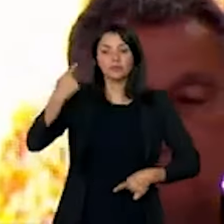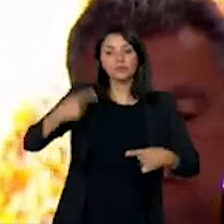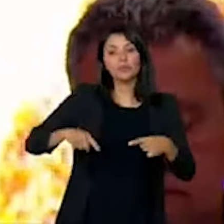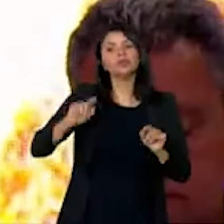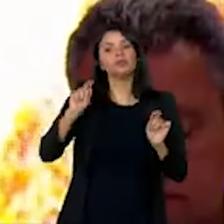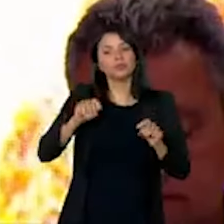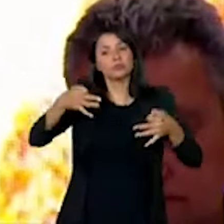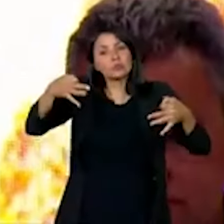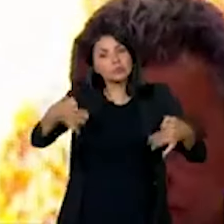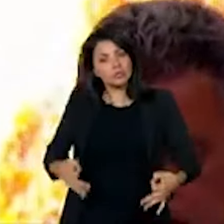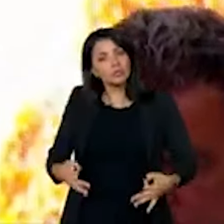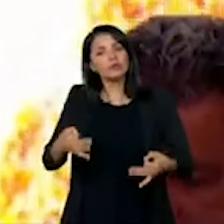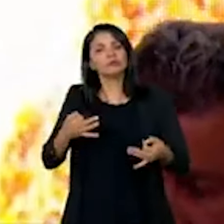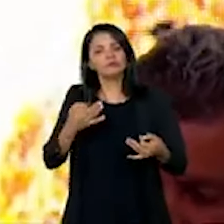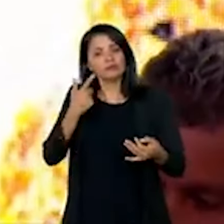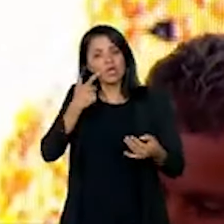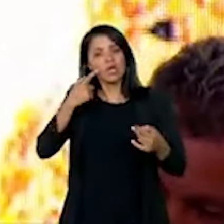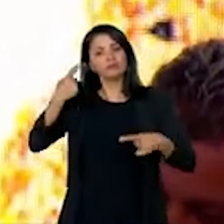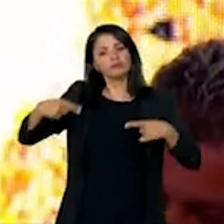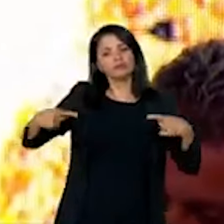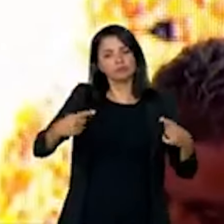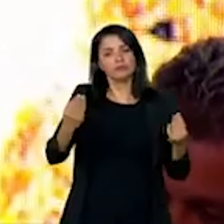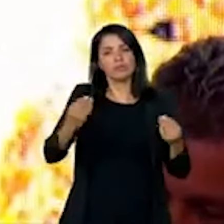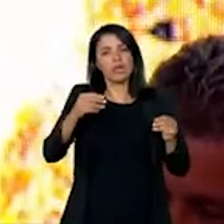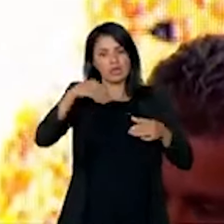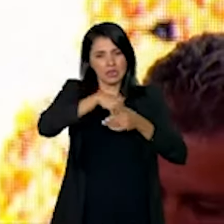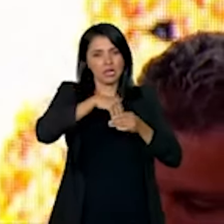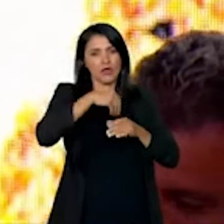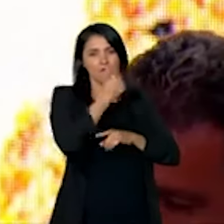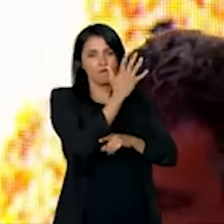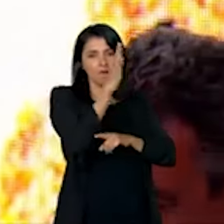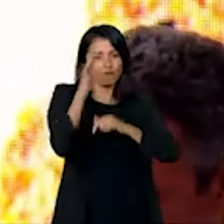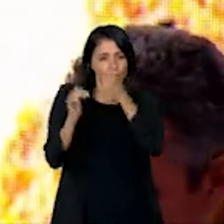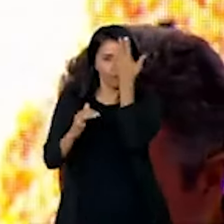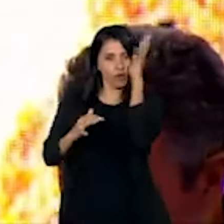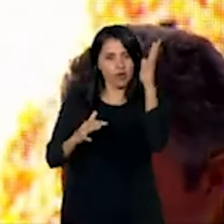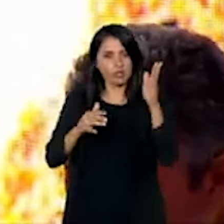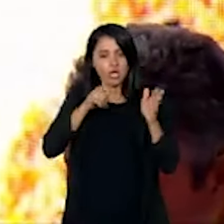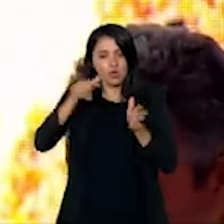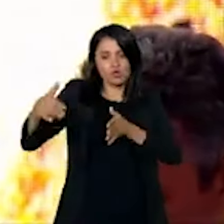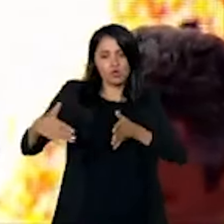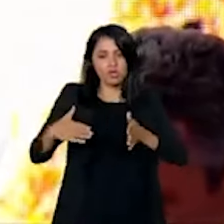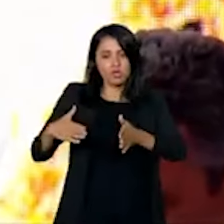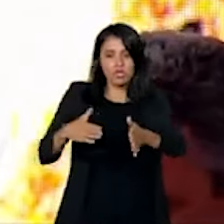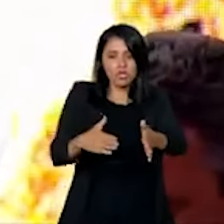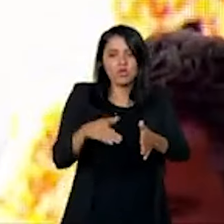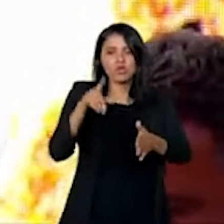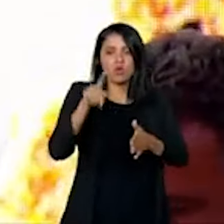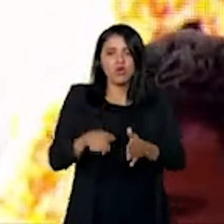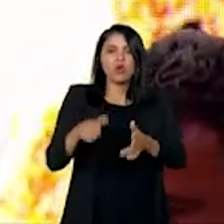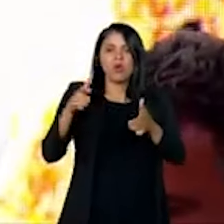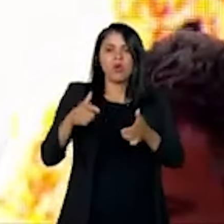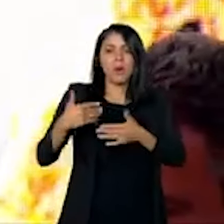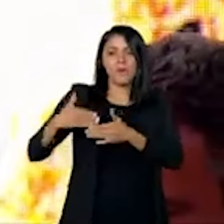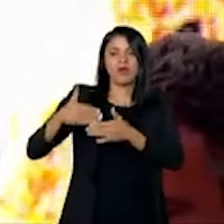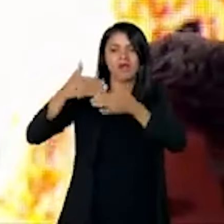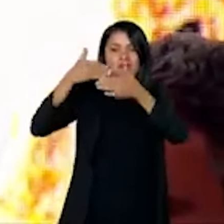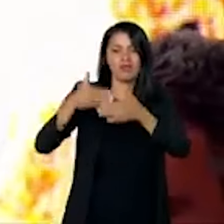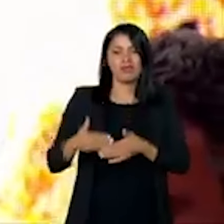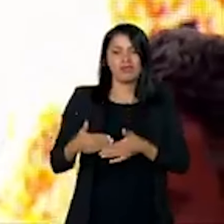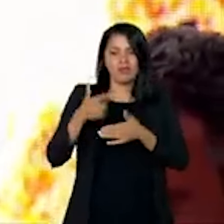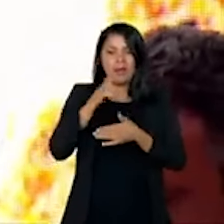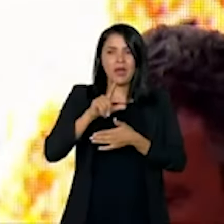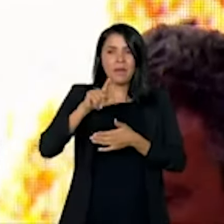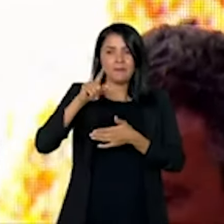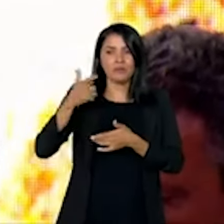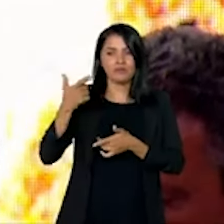muita decência. Nas florestas e os nossos rios são uma barreira de contenção ao desastre climático que ameaça